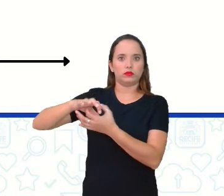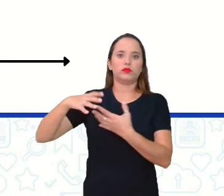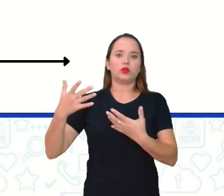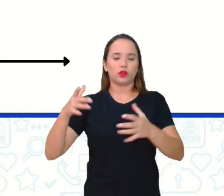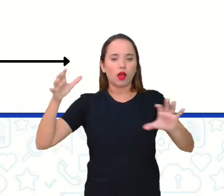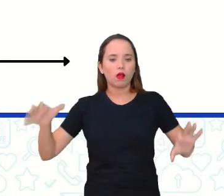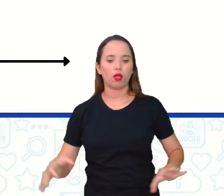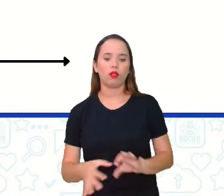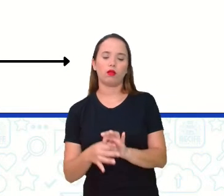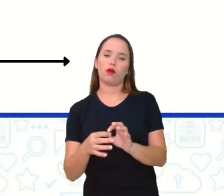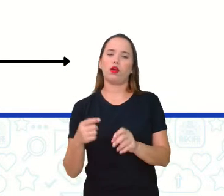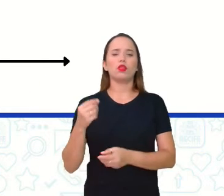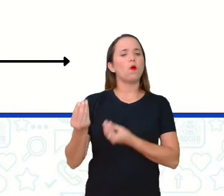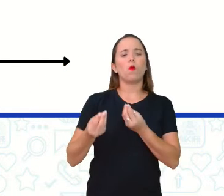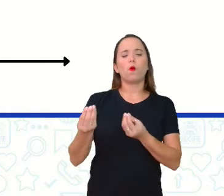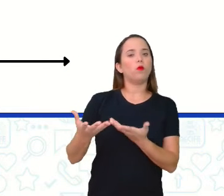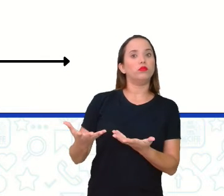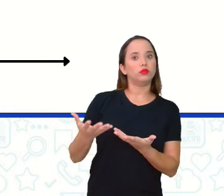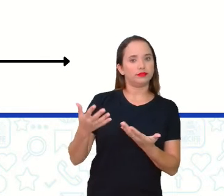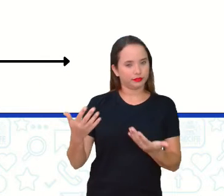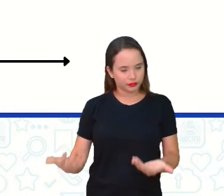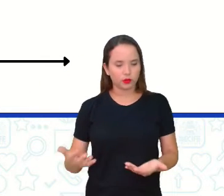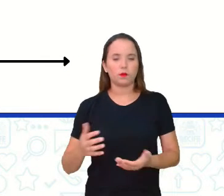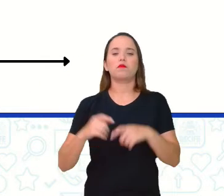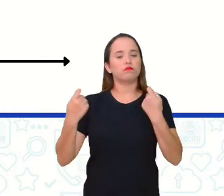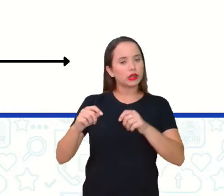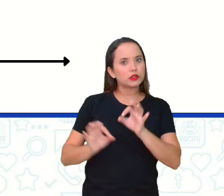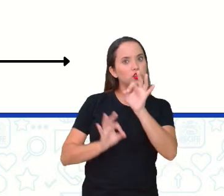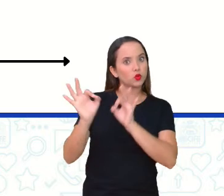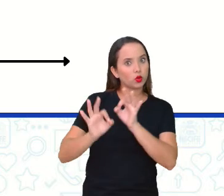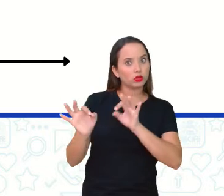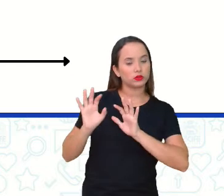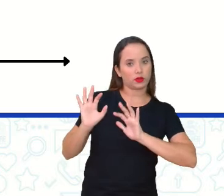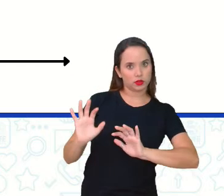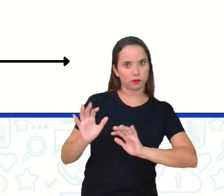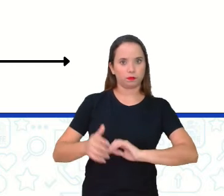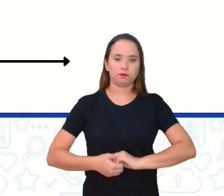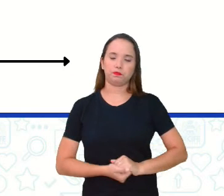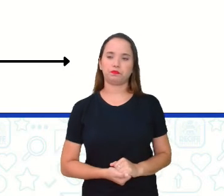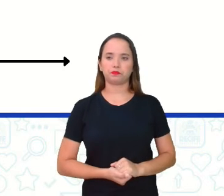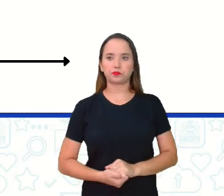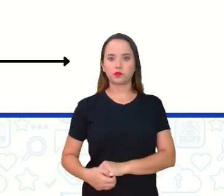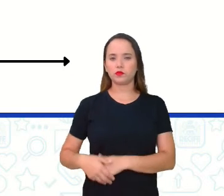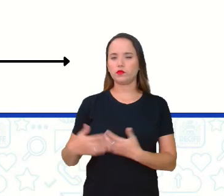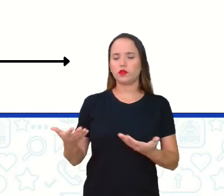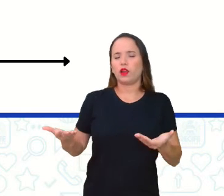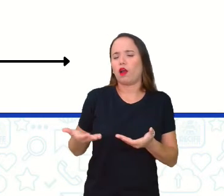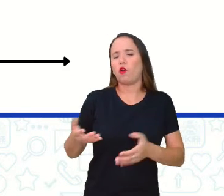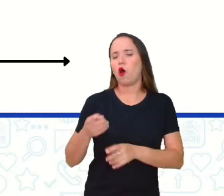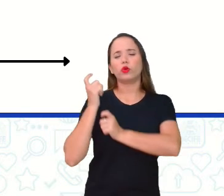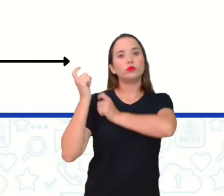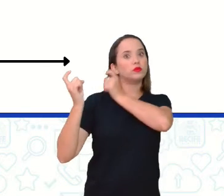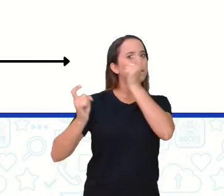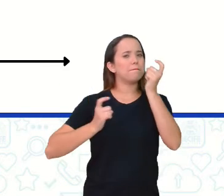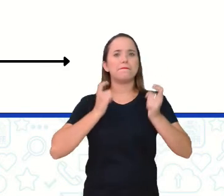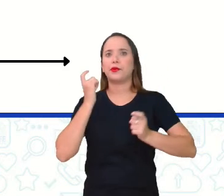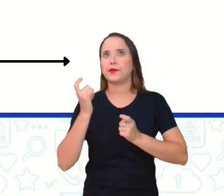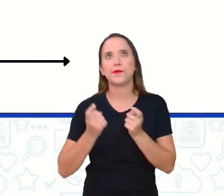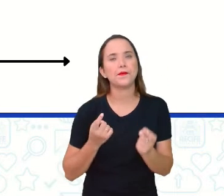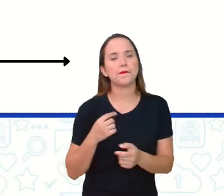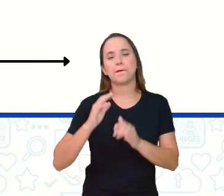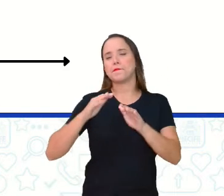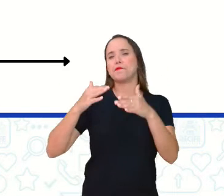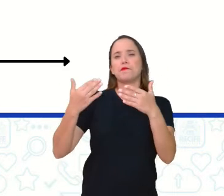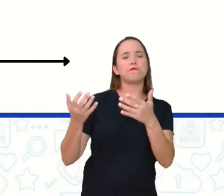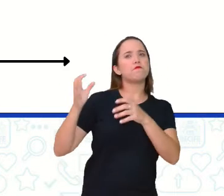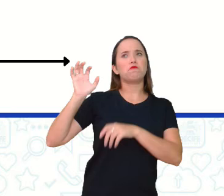relacionando. O que é que eu estou relacionando? Vai ficar aí nesses eixos. No primeiro momento, não se preocupa tanto em qual eixo